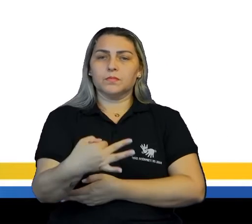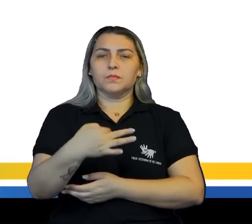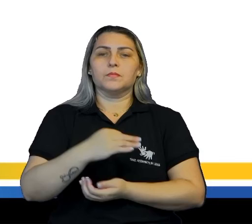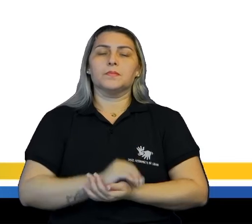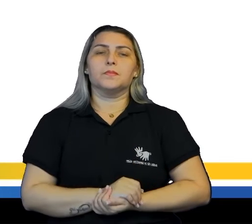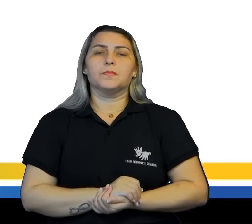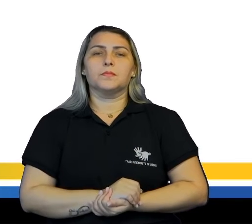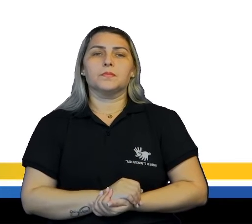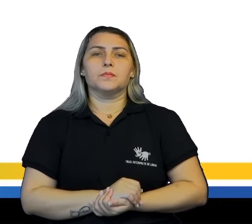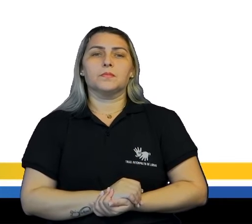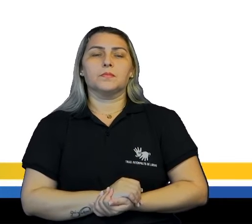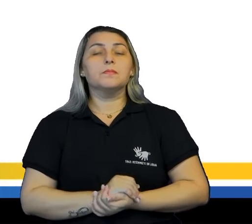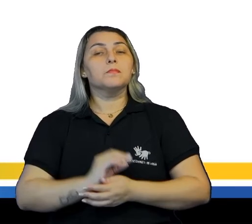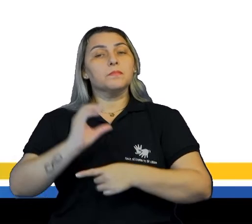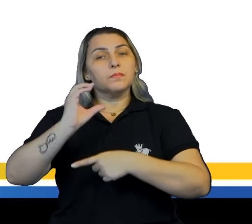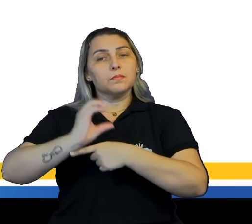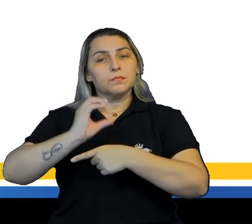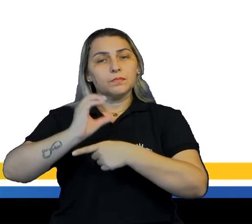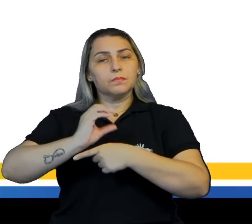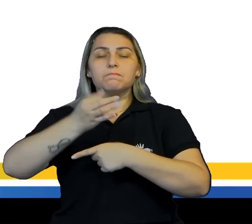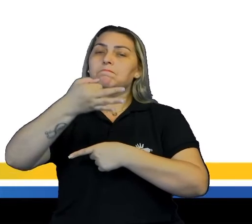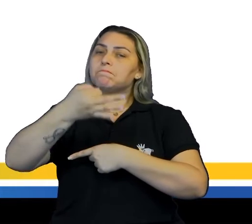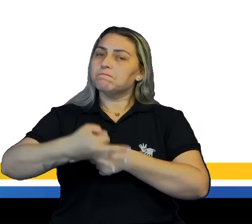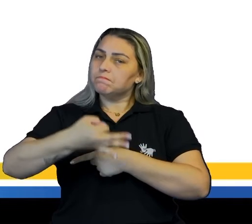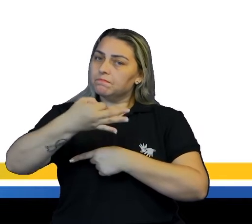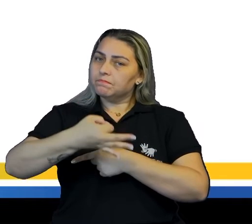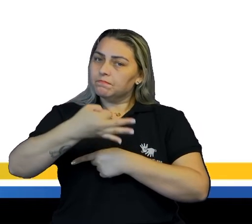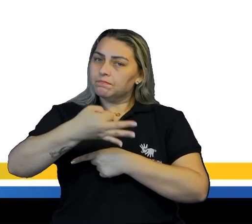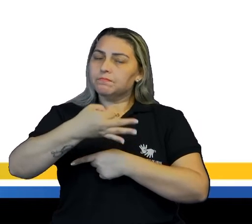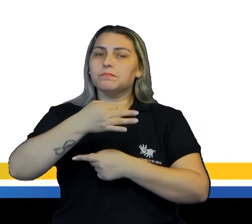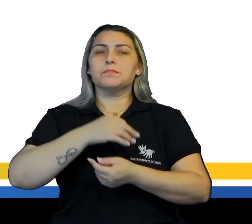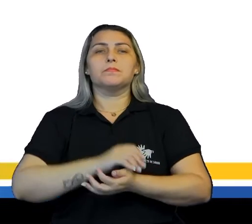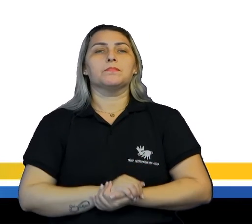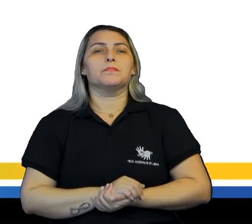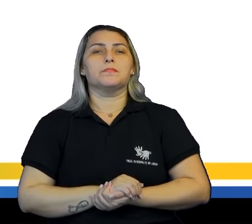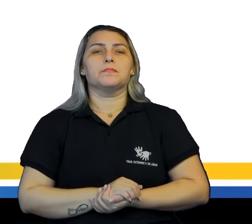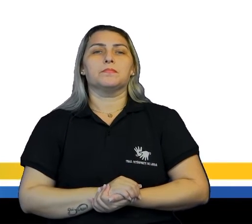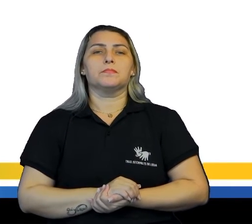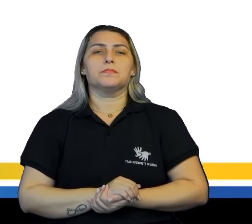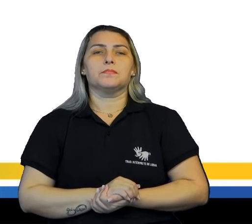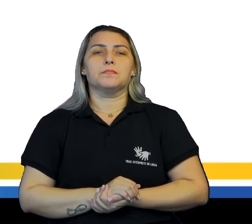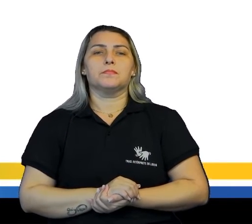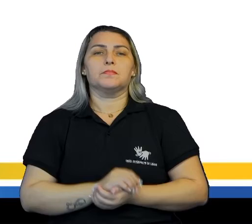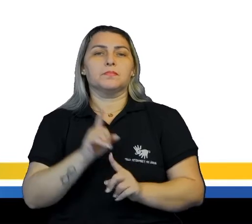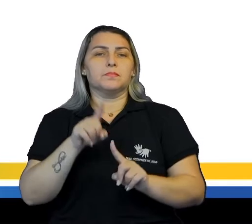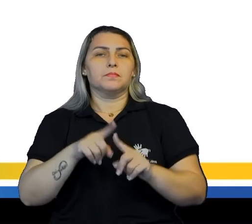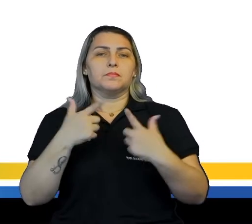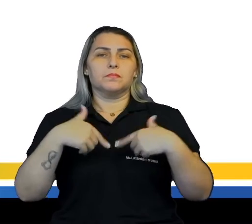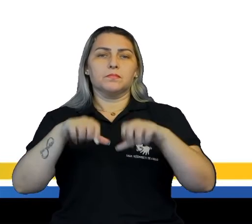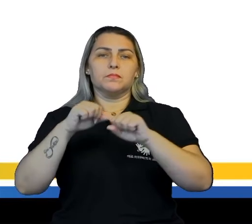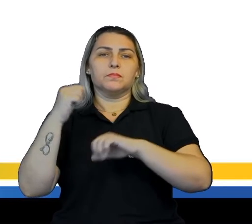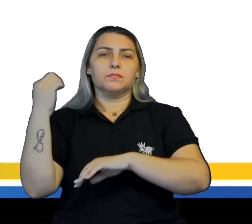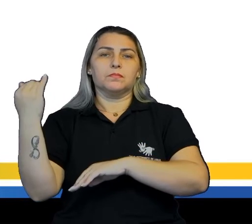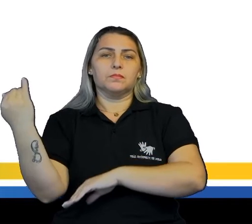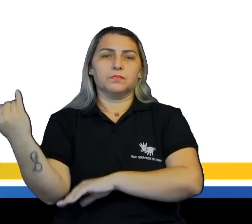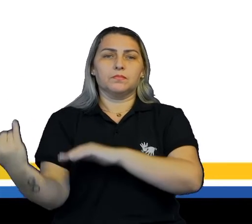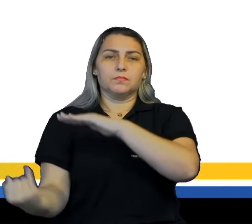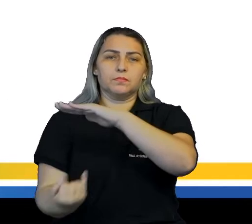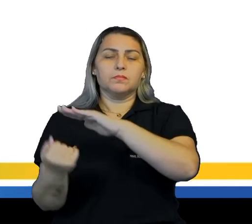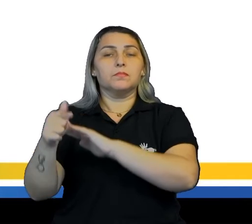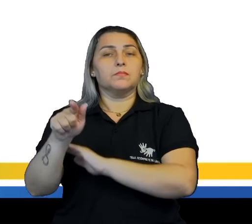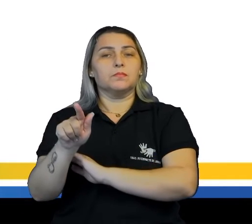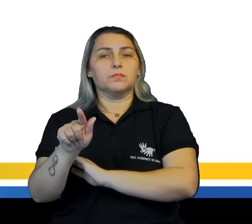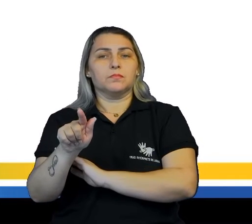marcariam? Quem marcou a letra C acertou. O tipo é a linguagem informal. A